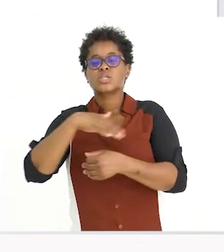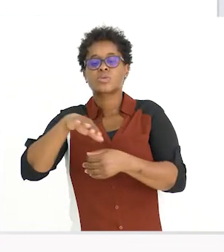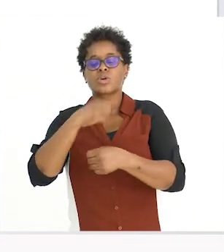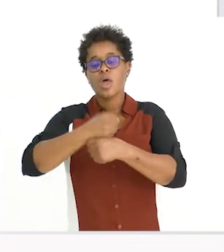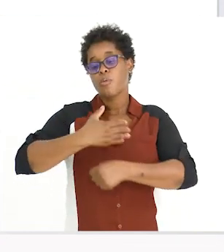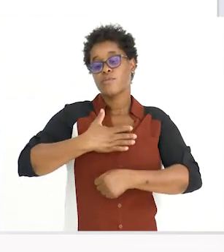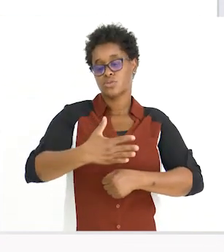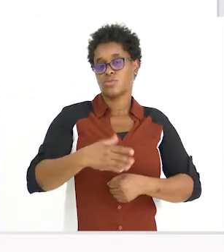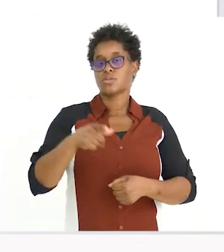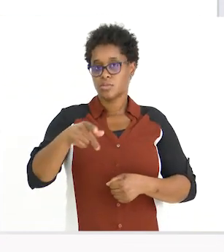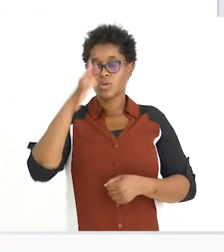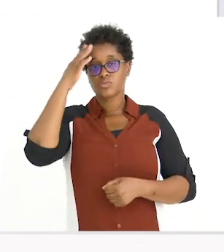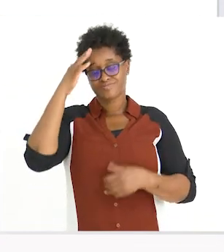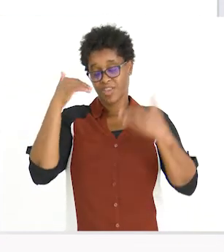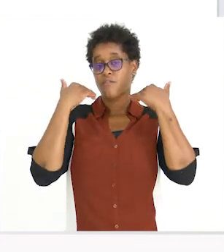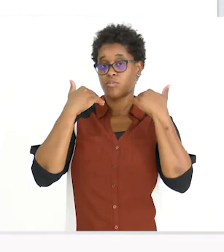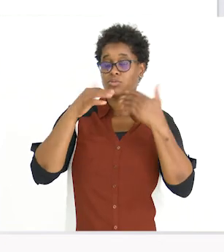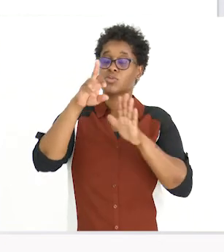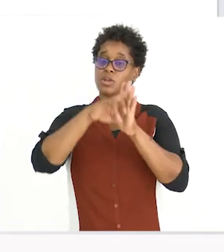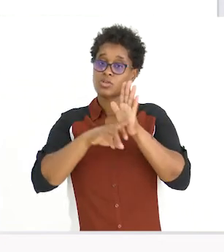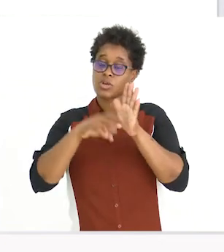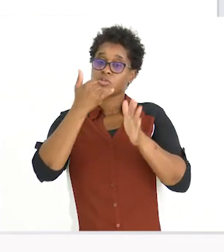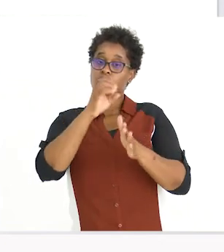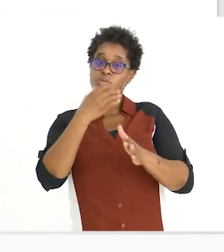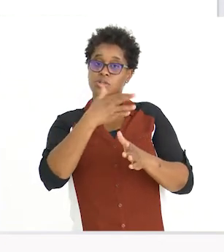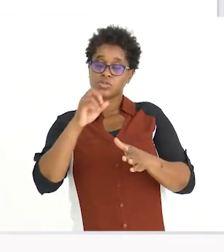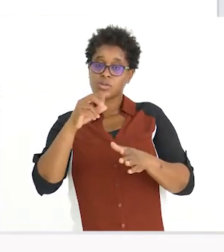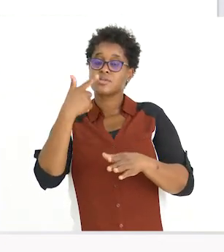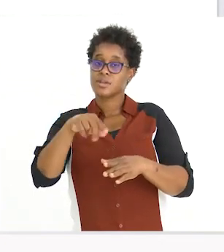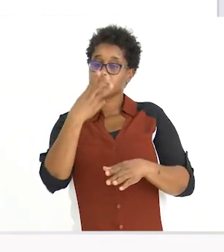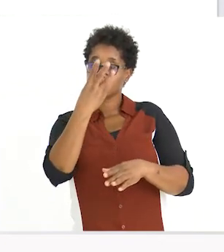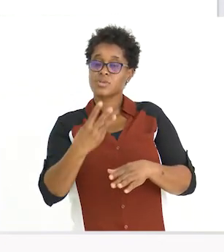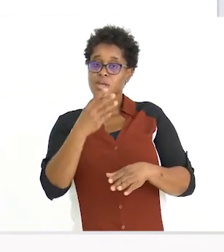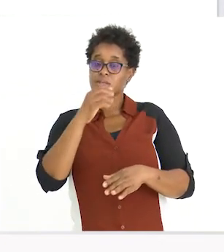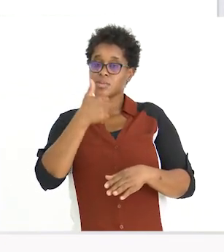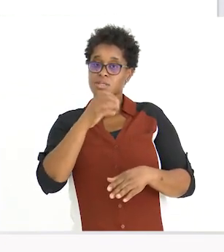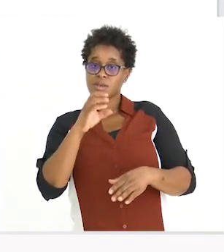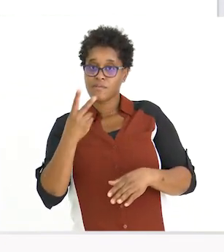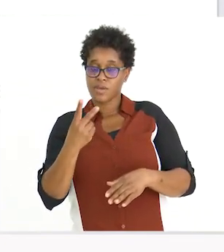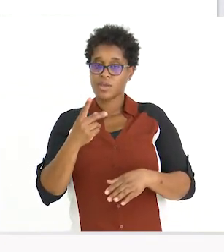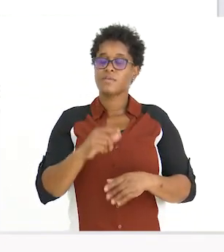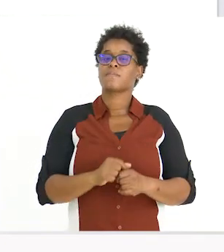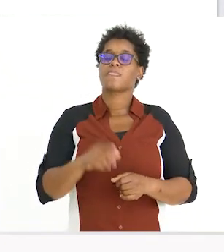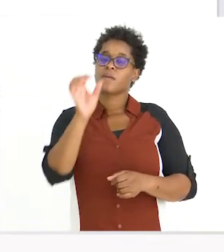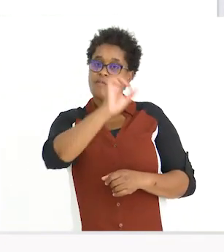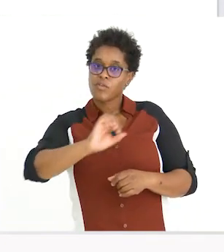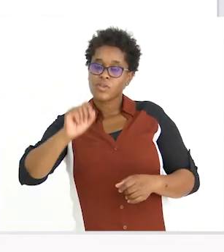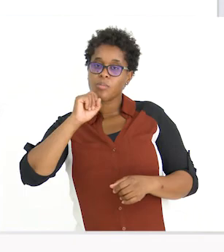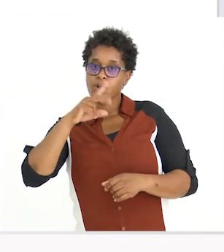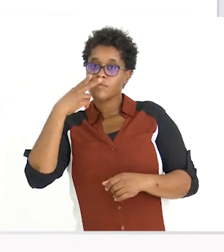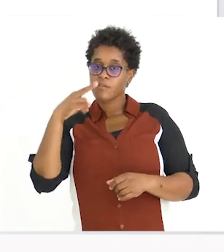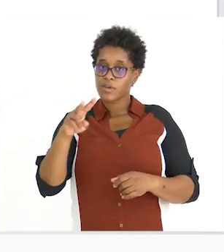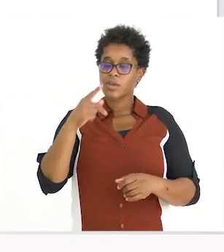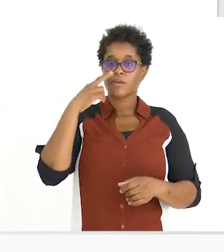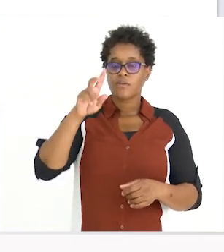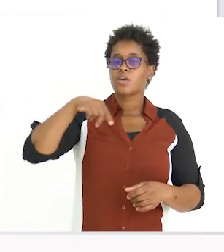Também dados do relatório de 2018, tirados do site do BCV. Vocês podem recorrer e ver esses e